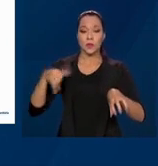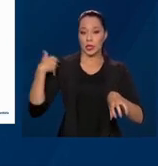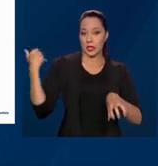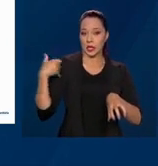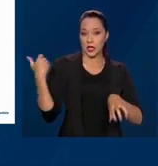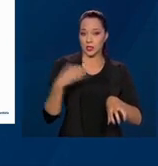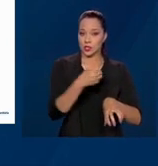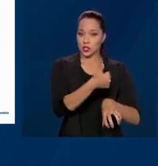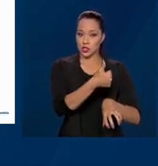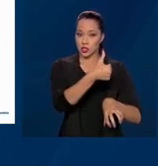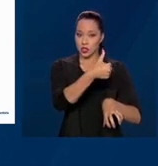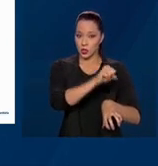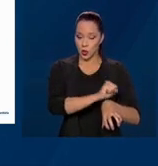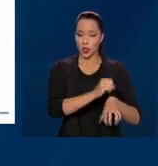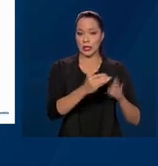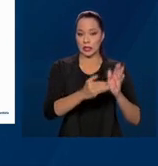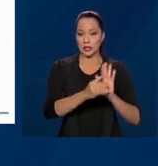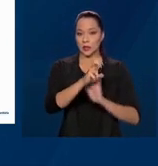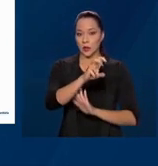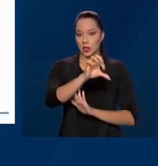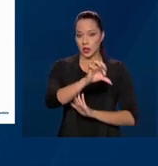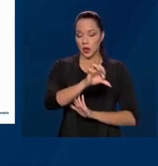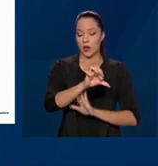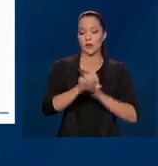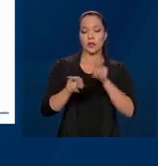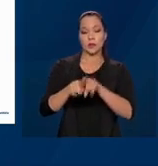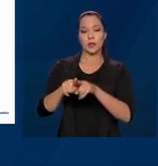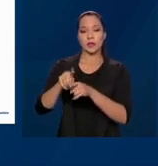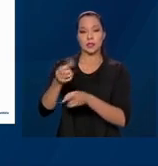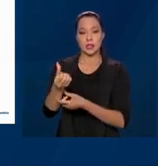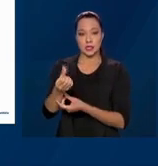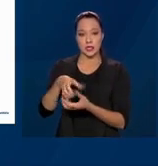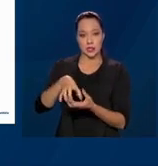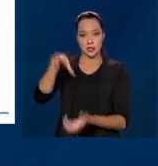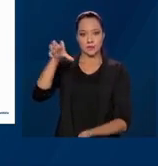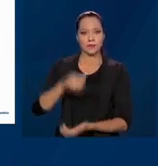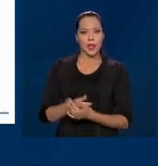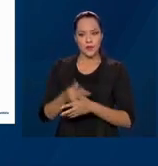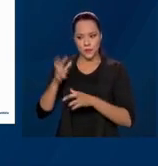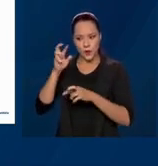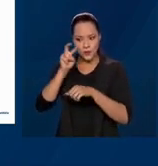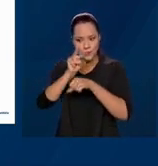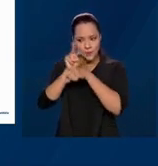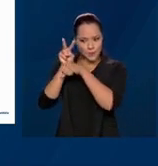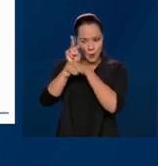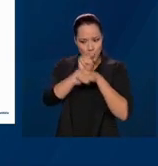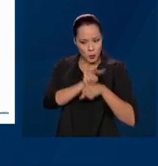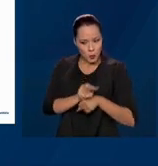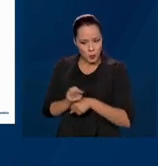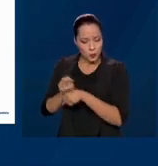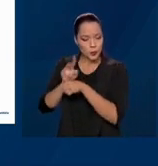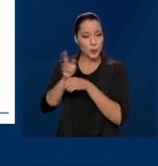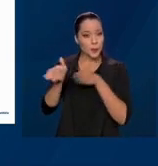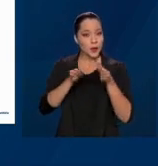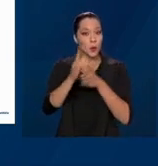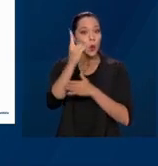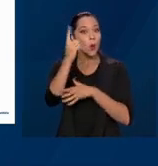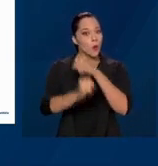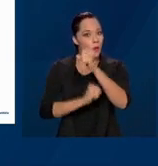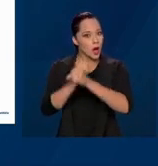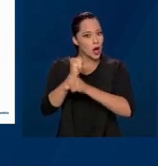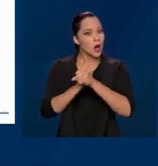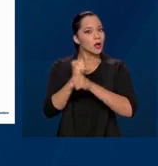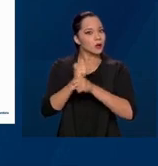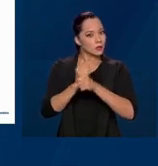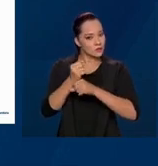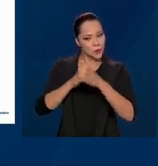60 anos, monitorados por 1 ano por vigilância ativa de Covid-19. Por 1 ano,